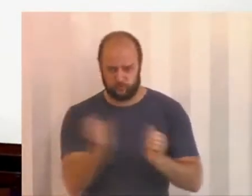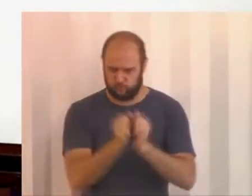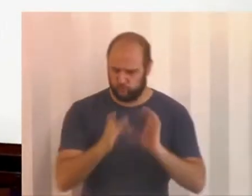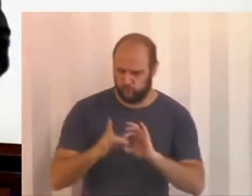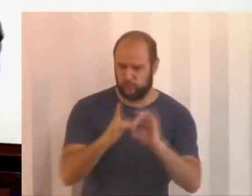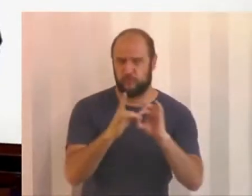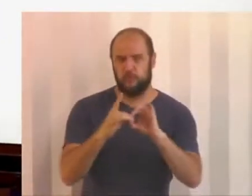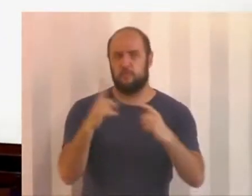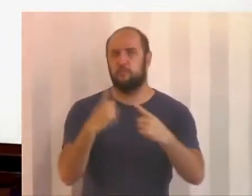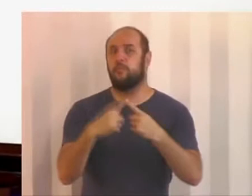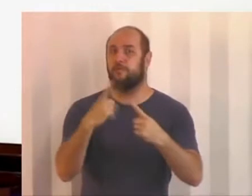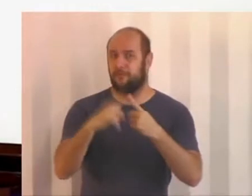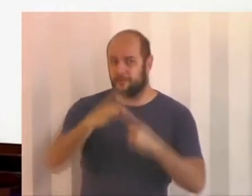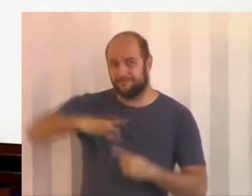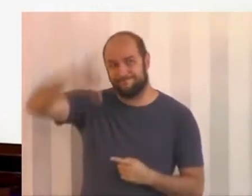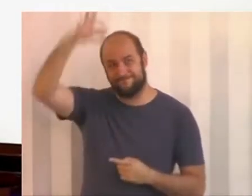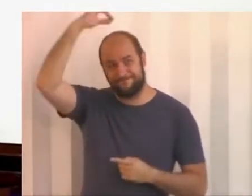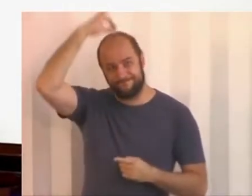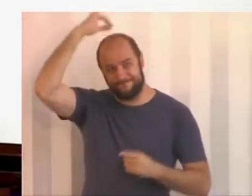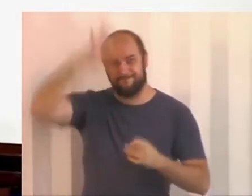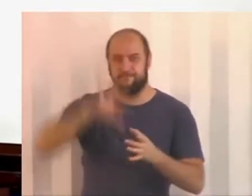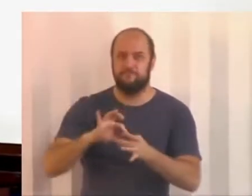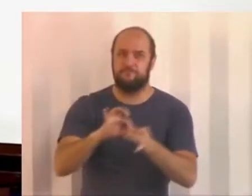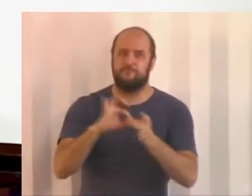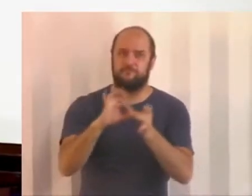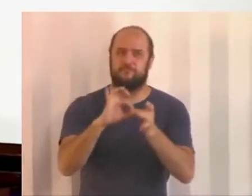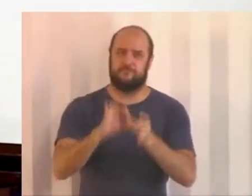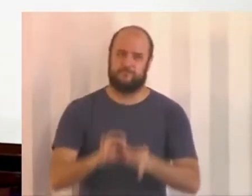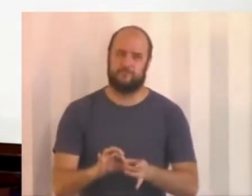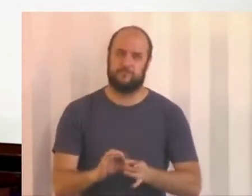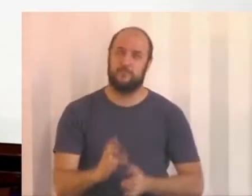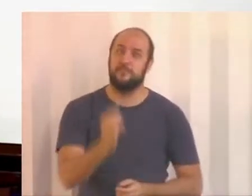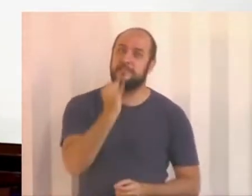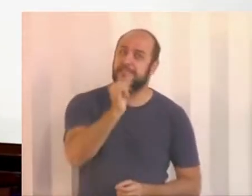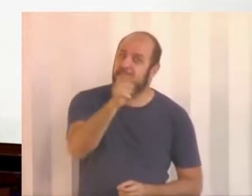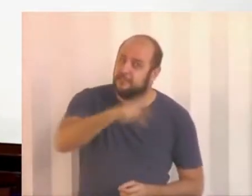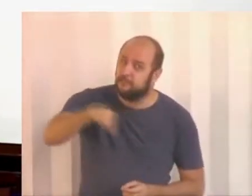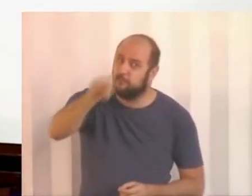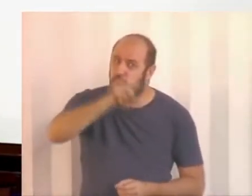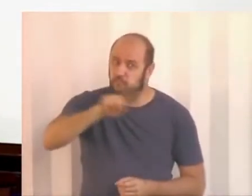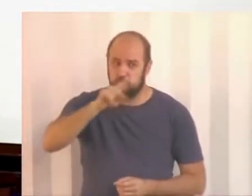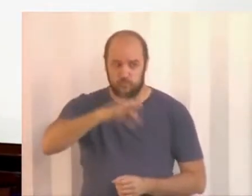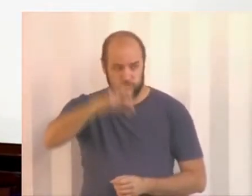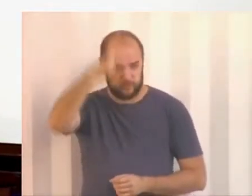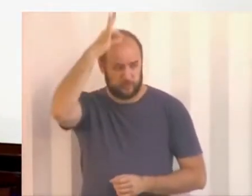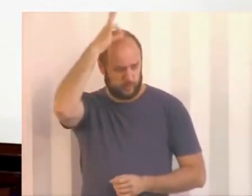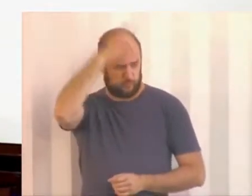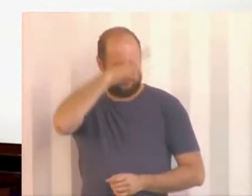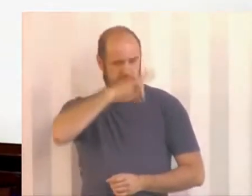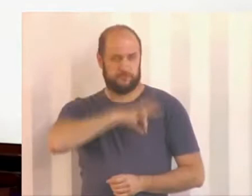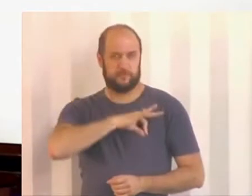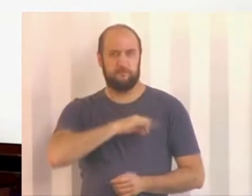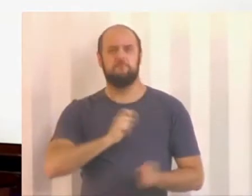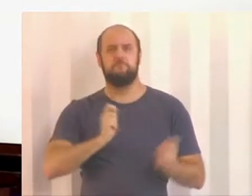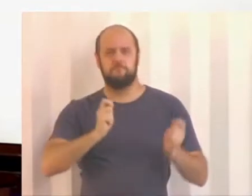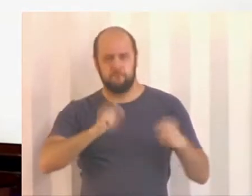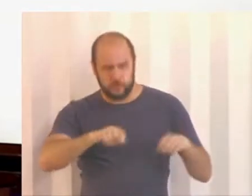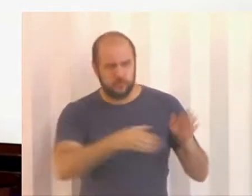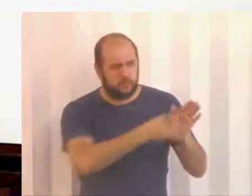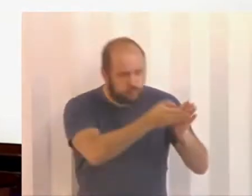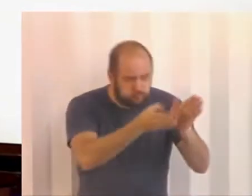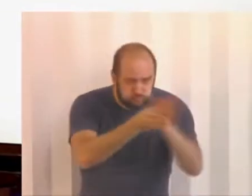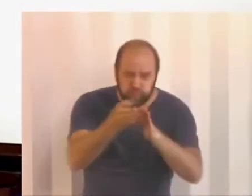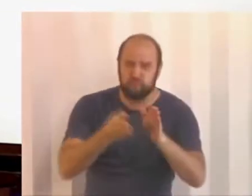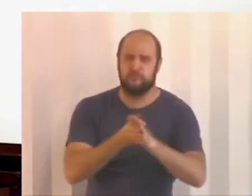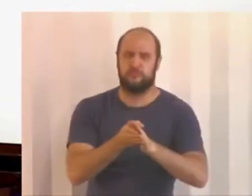vocês têm o Espírito Santo. E se vocês têm o Espírito Santo em vocês, vocês podem consolar, não porque o consolo vem de